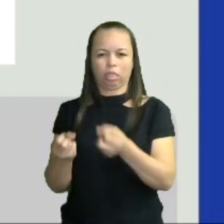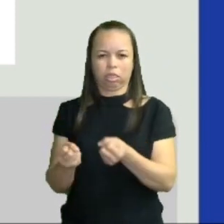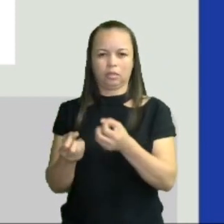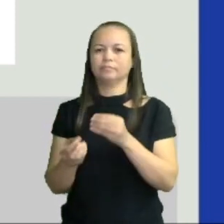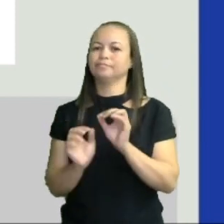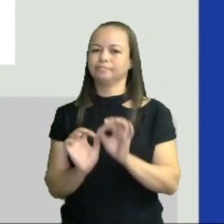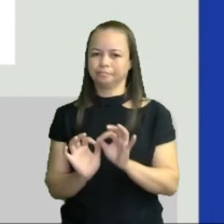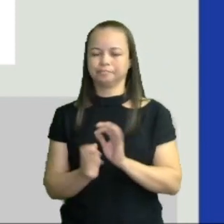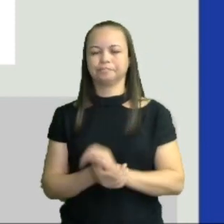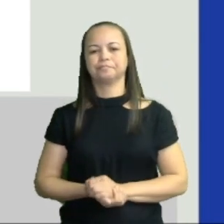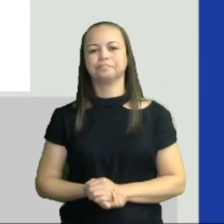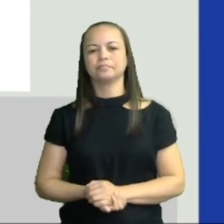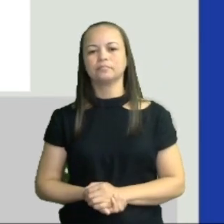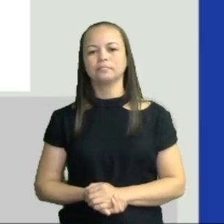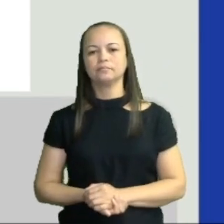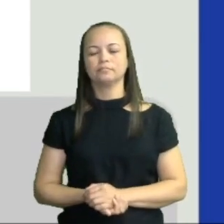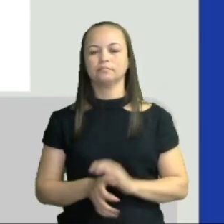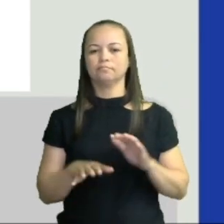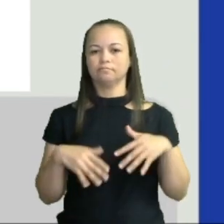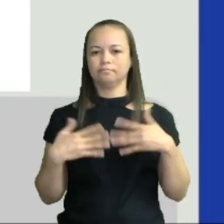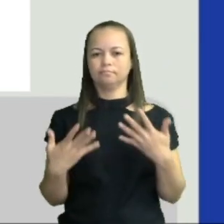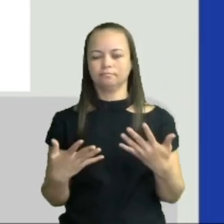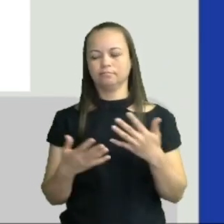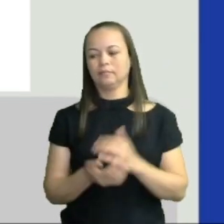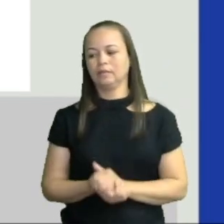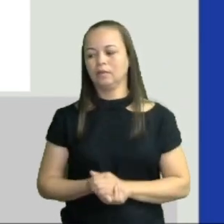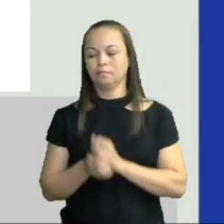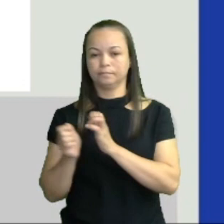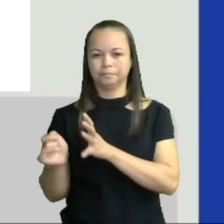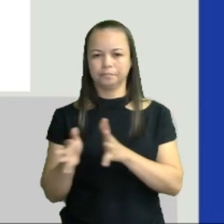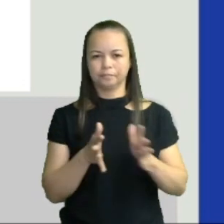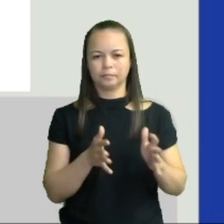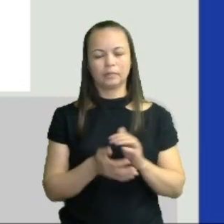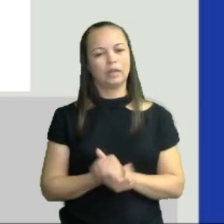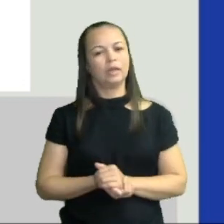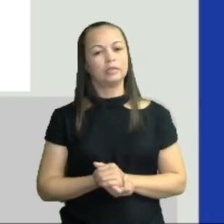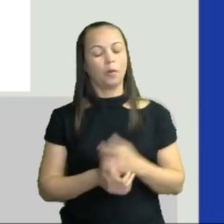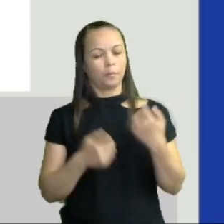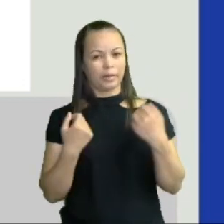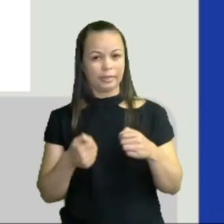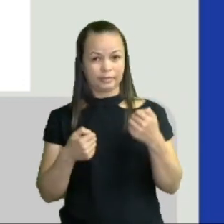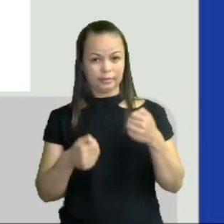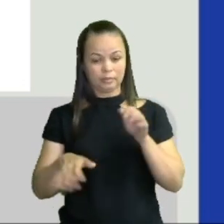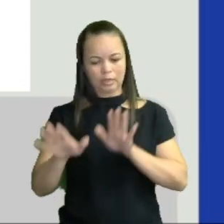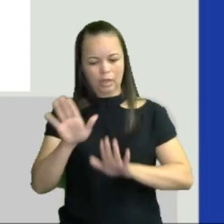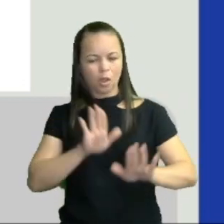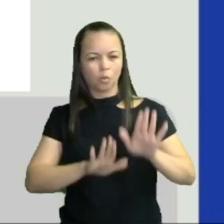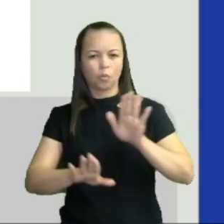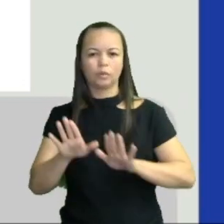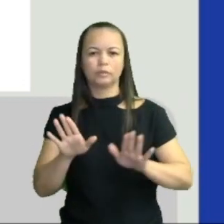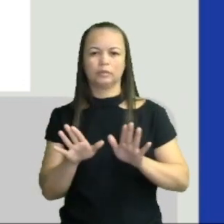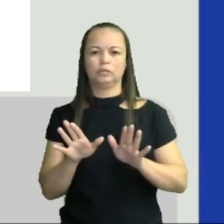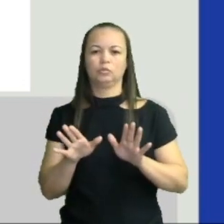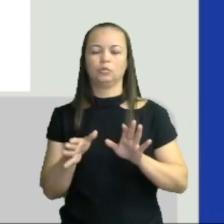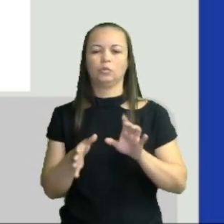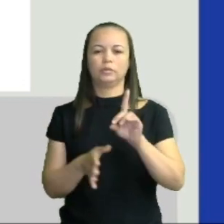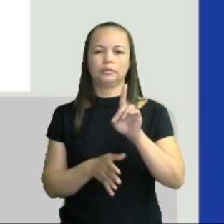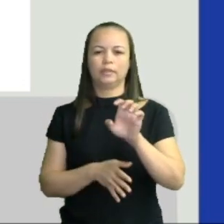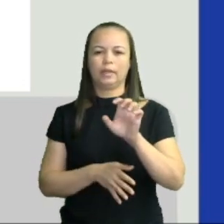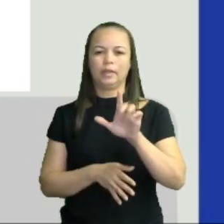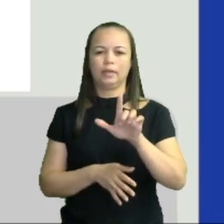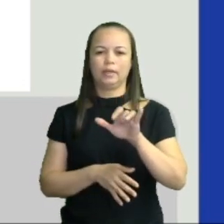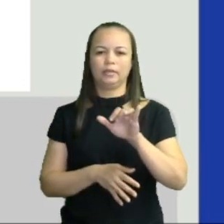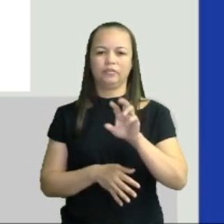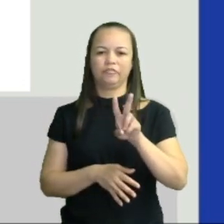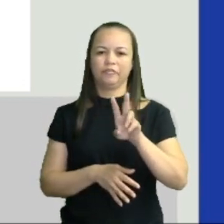ok? Então, vamos continuar. É preciso a gente ter cuidado com a questão do delivery. Isso